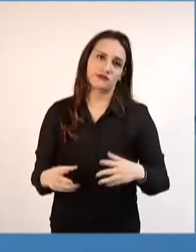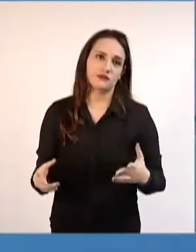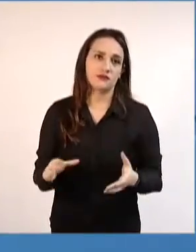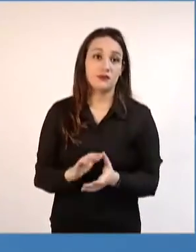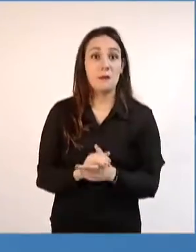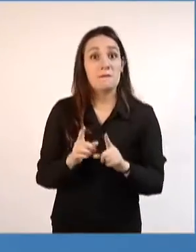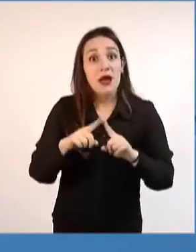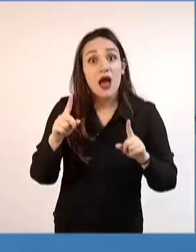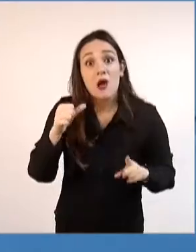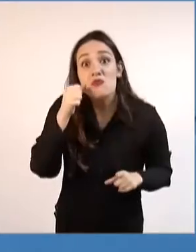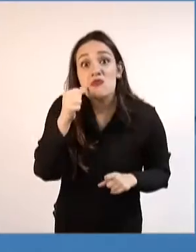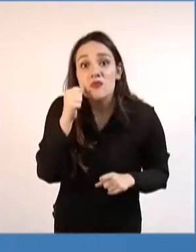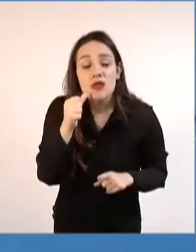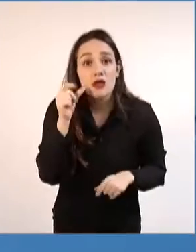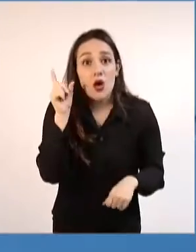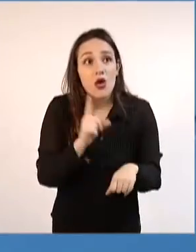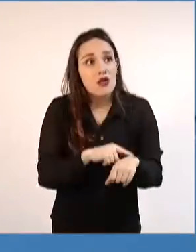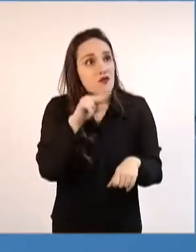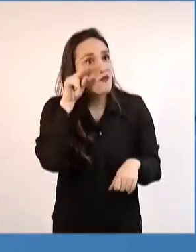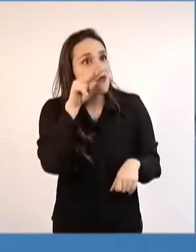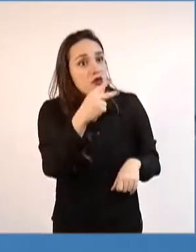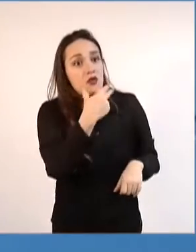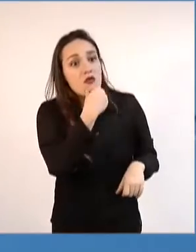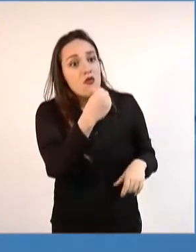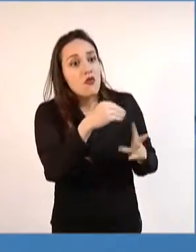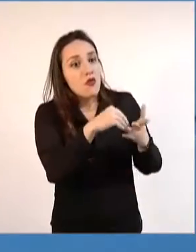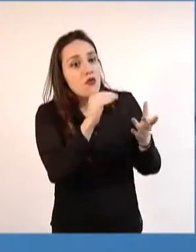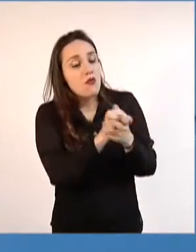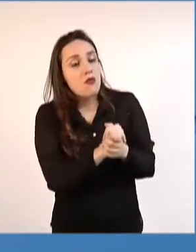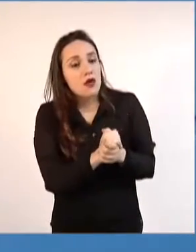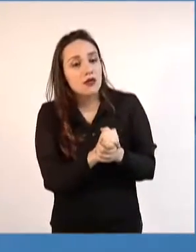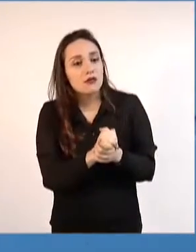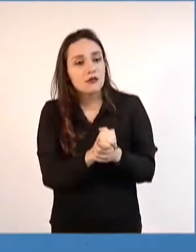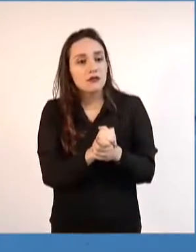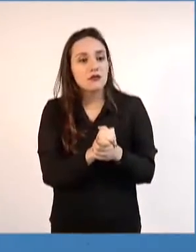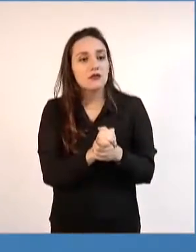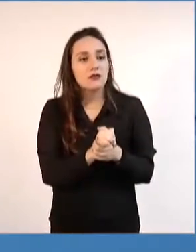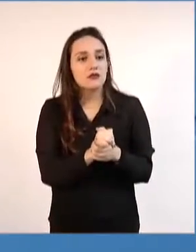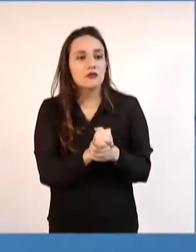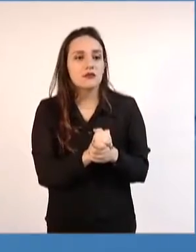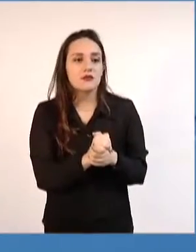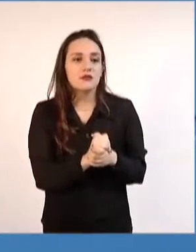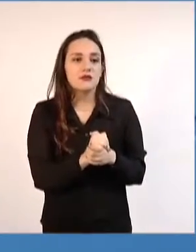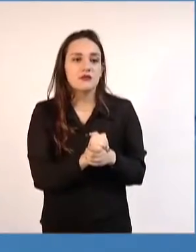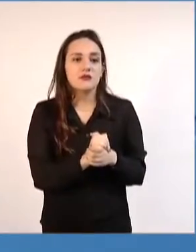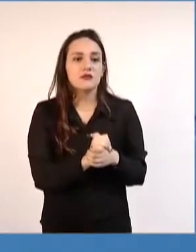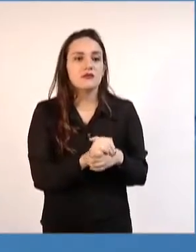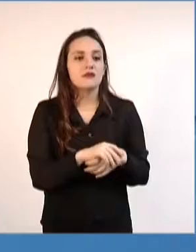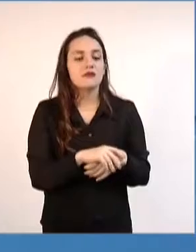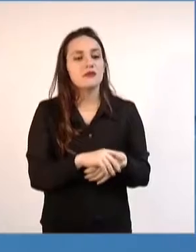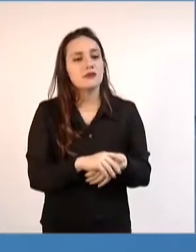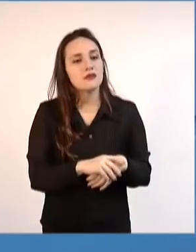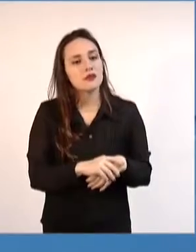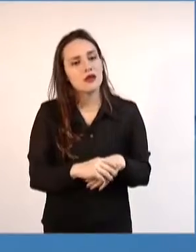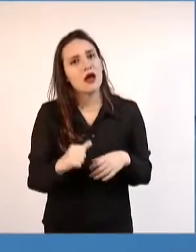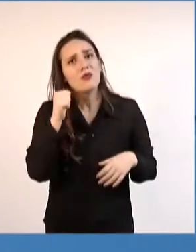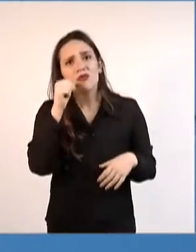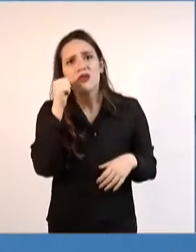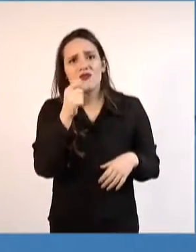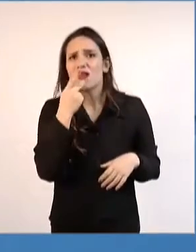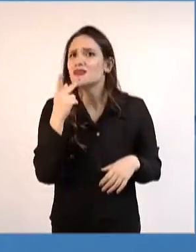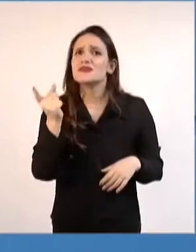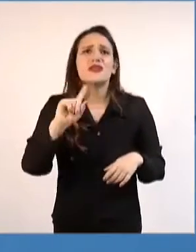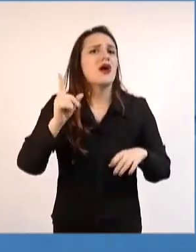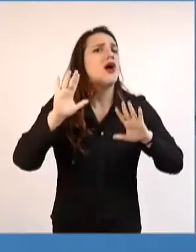da própria mulher ao marido que ela solicitou para atender a ocorrência, quando recebe a voz de prisão, que